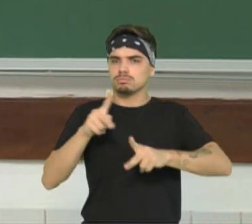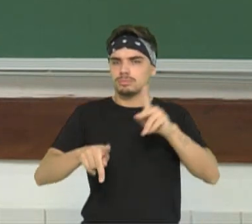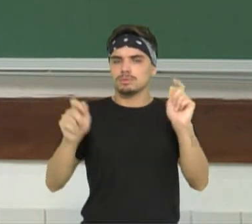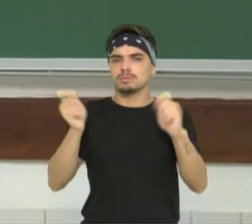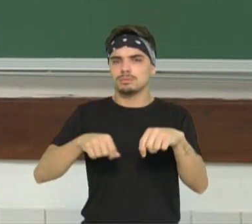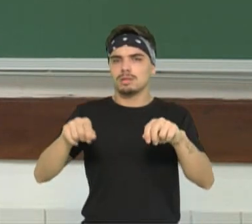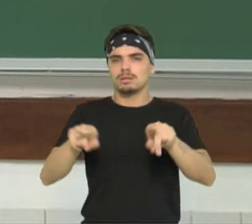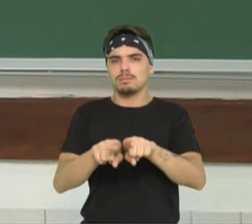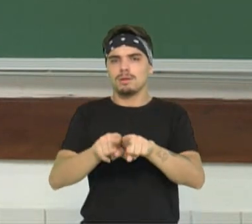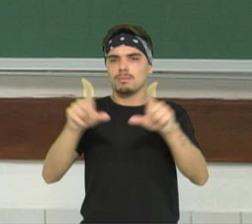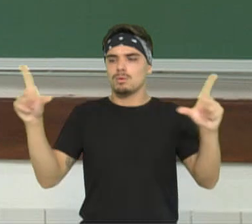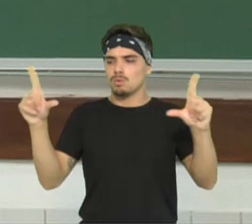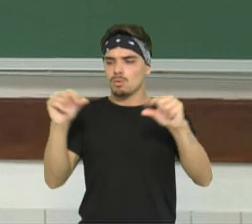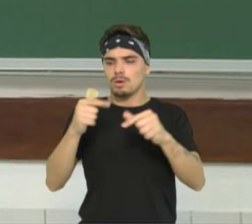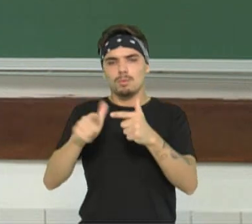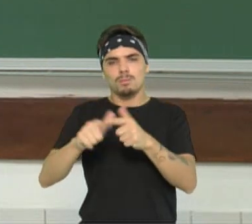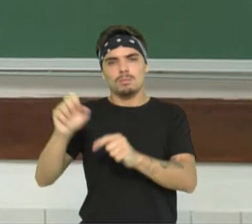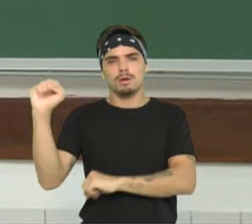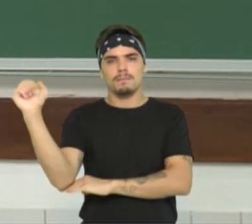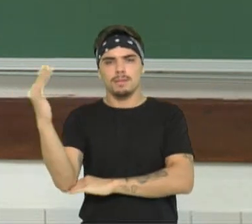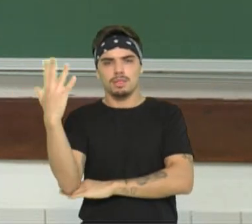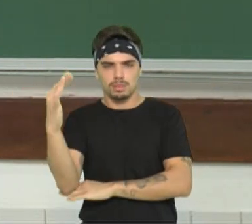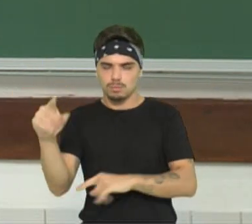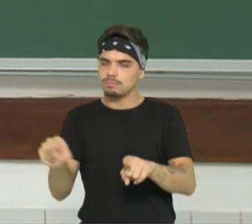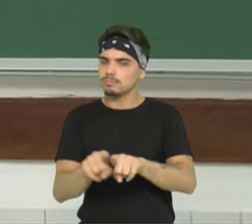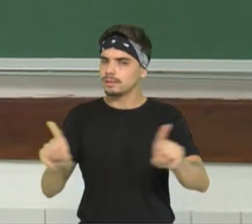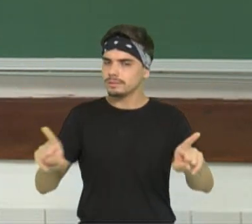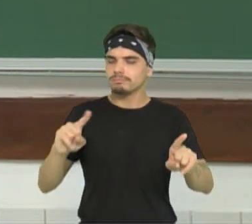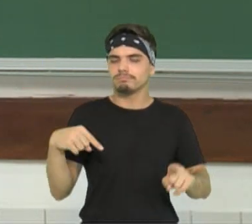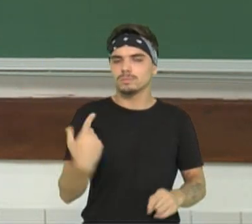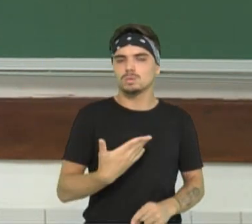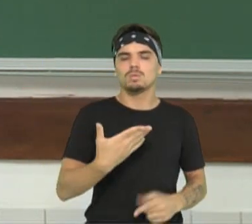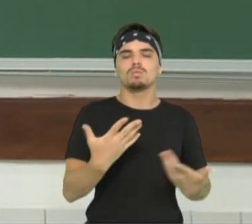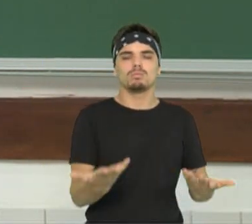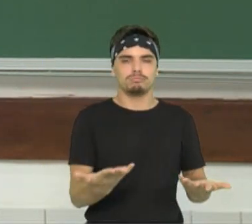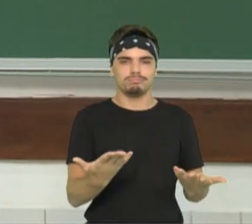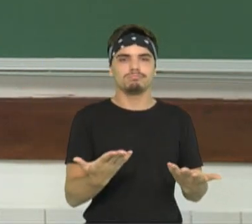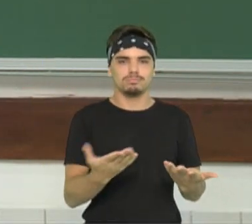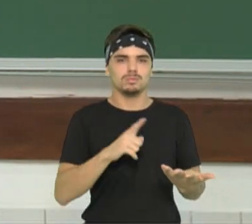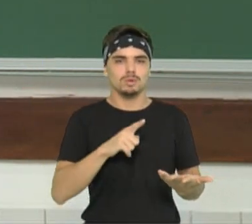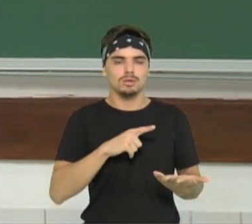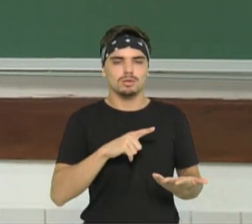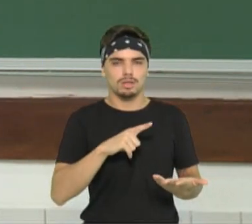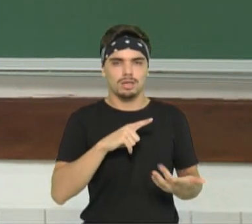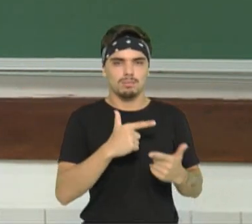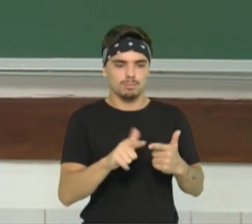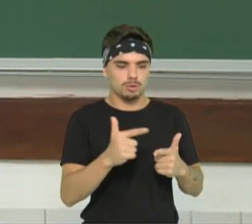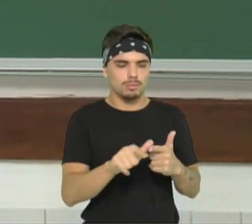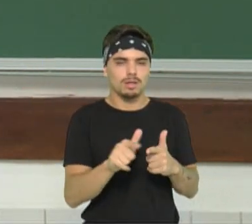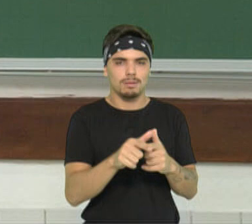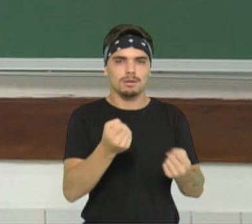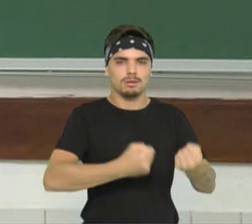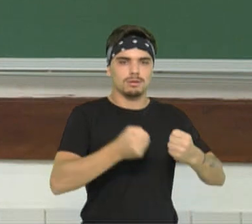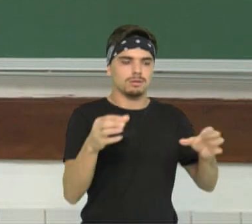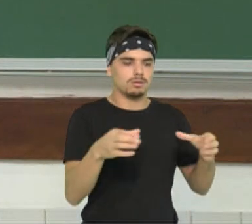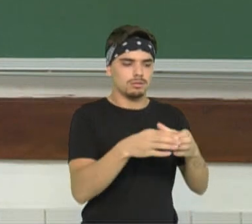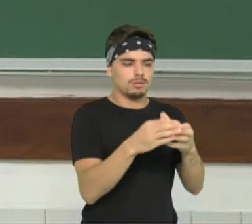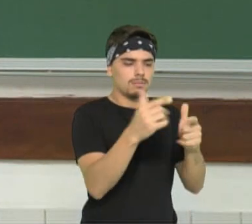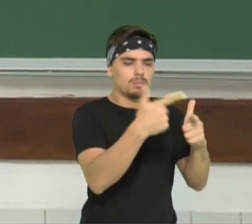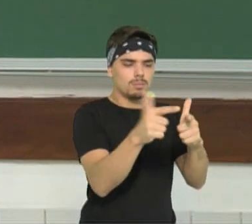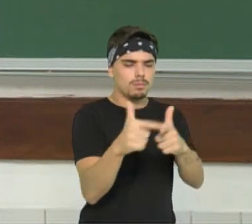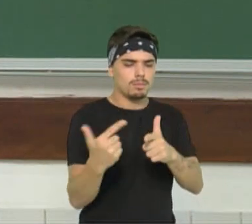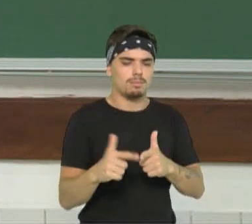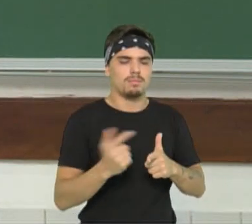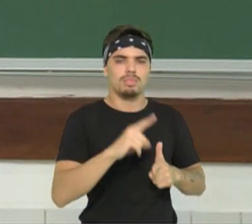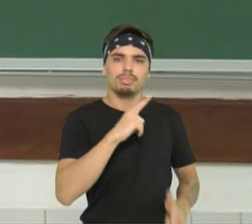problemas ambientais. Em contrapartida, quando o transporte coletivo é deficitário, existem ali diferentes